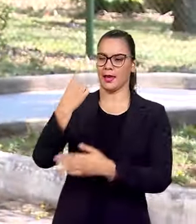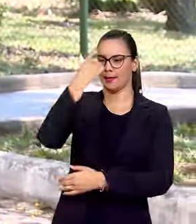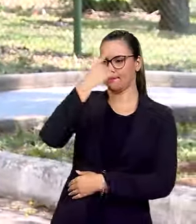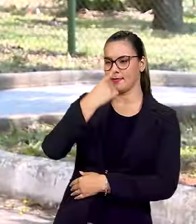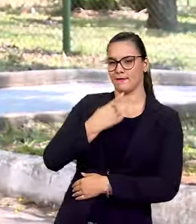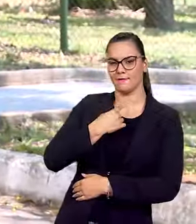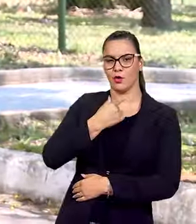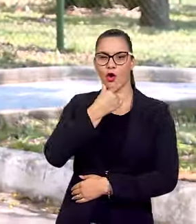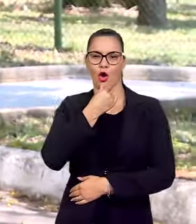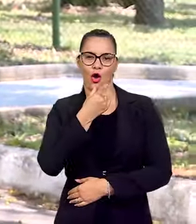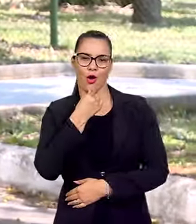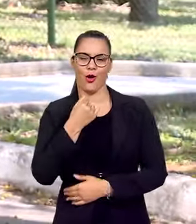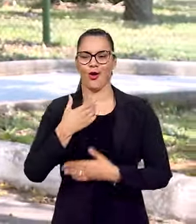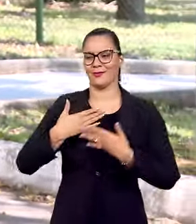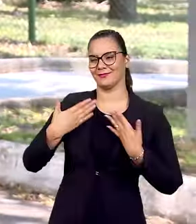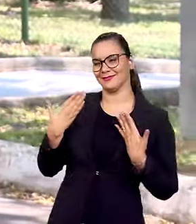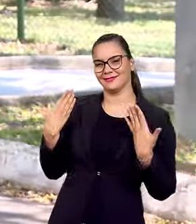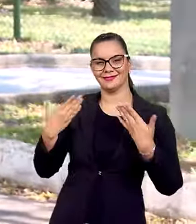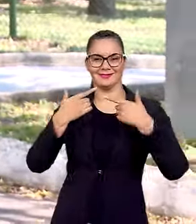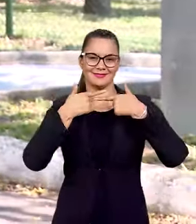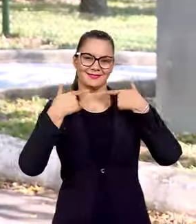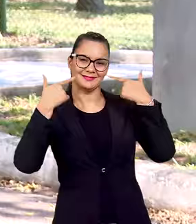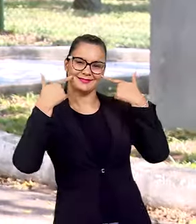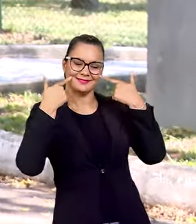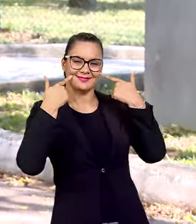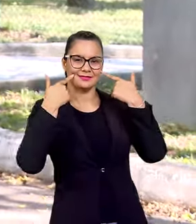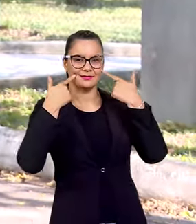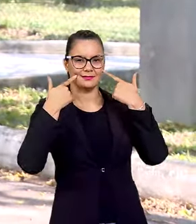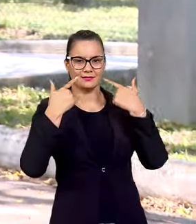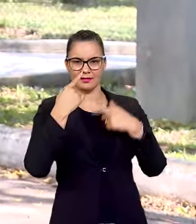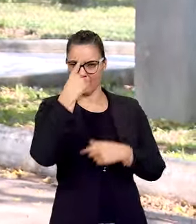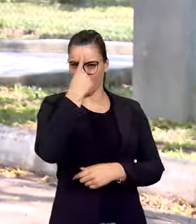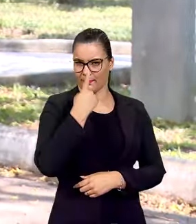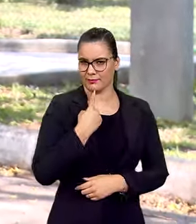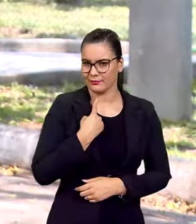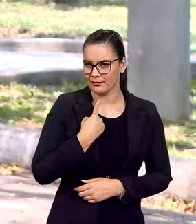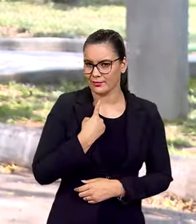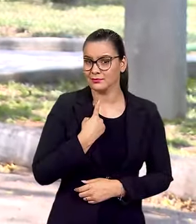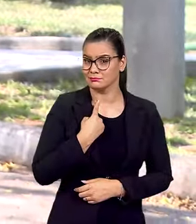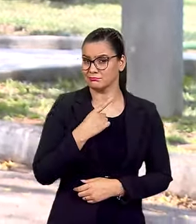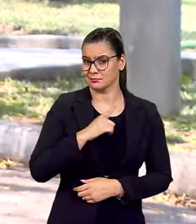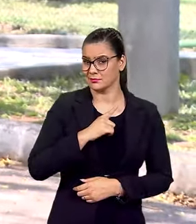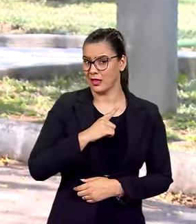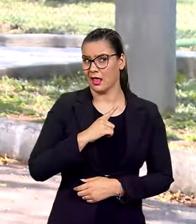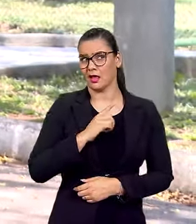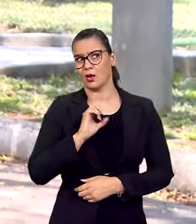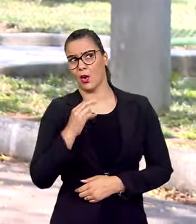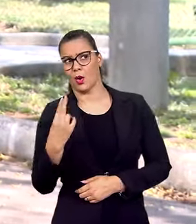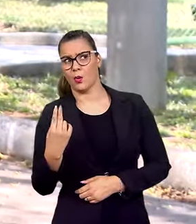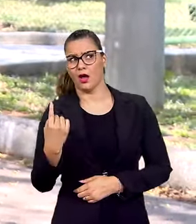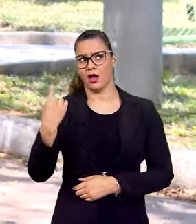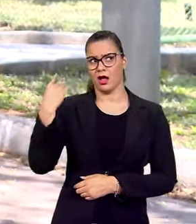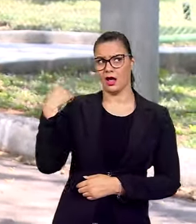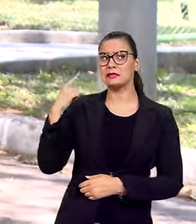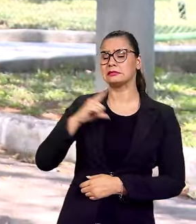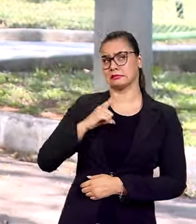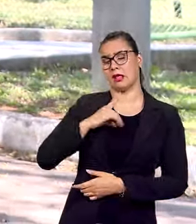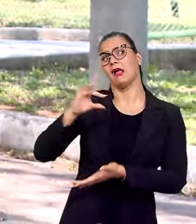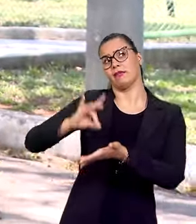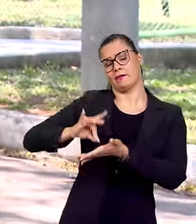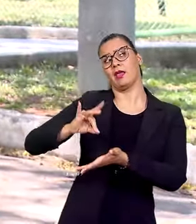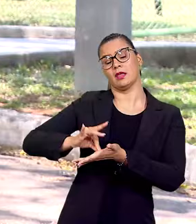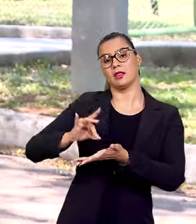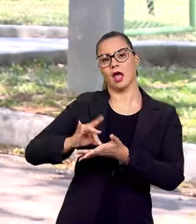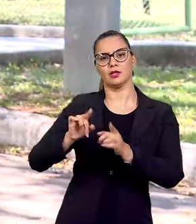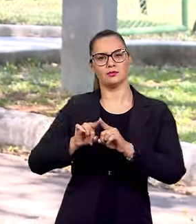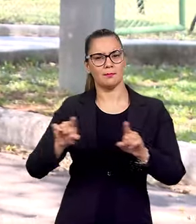sabe aquele estereótipo do brasileiro, boa gente, simpático? Como todo estereótipo, tem ou teve uma